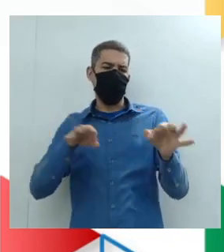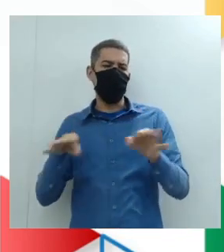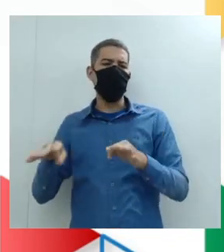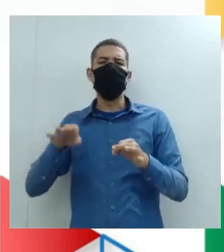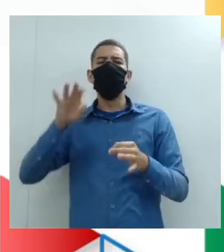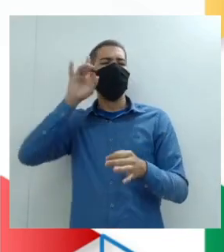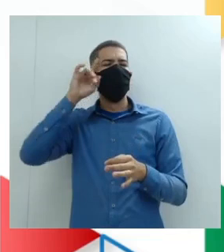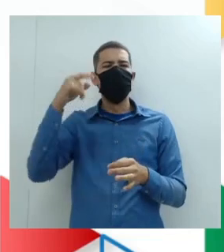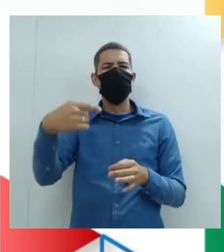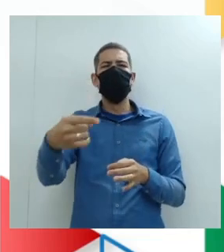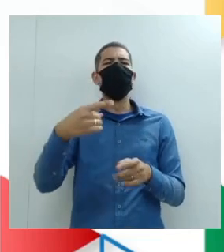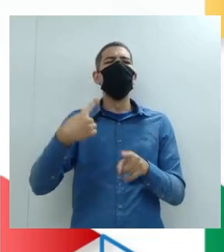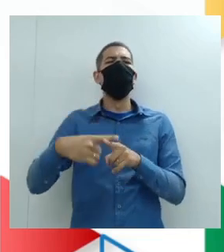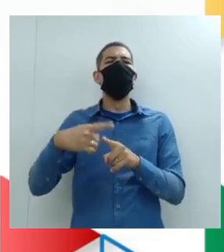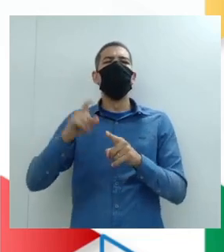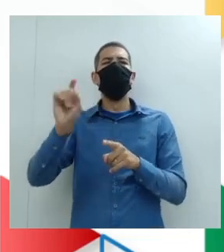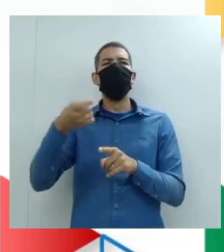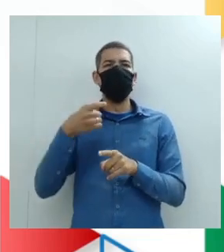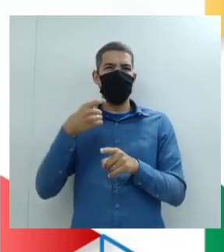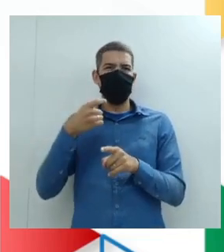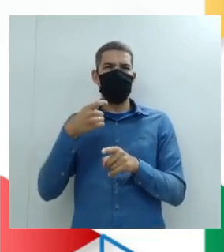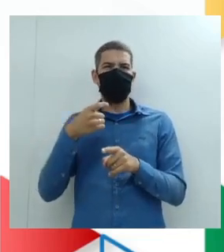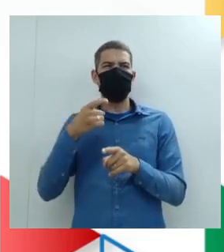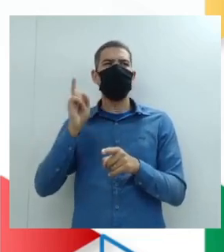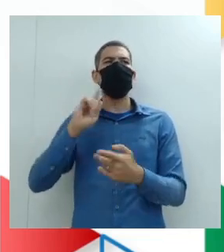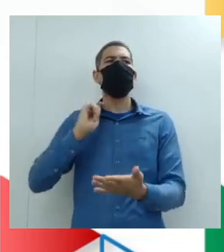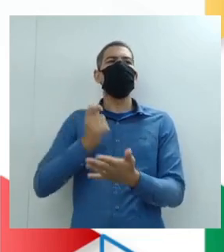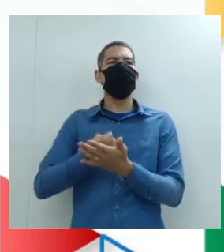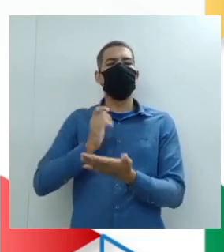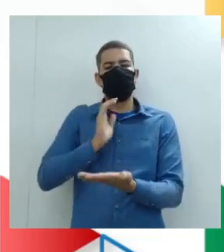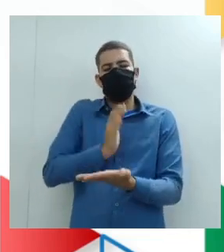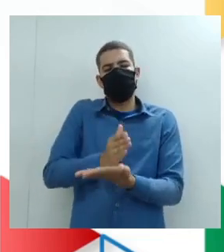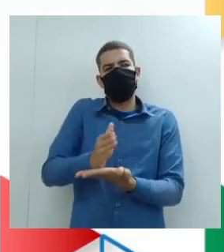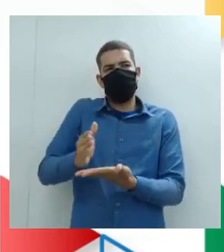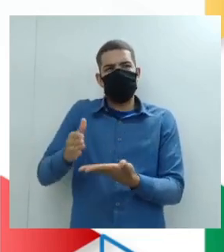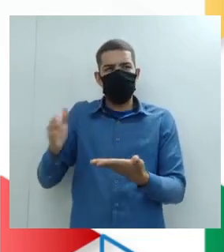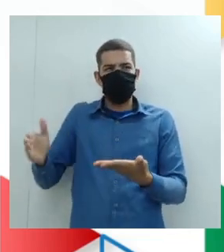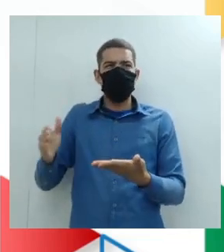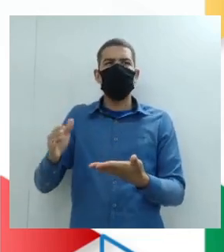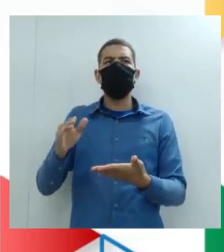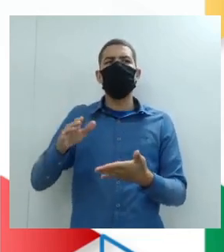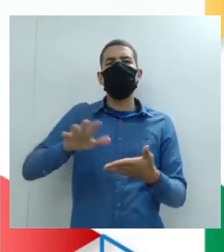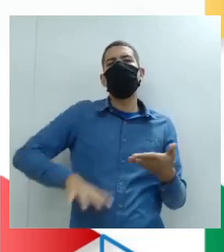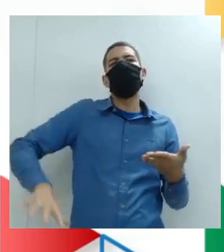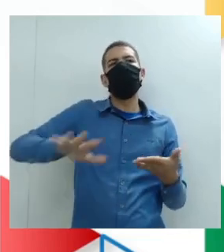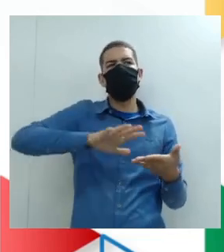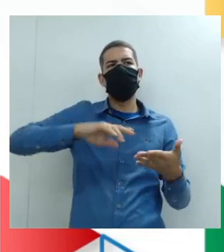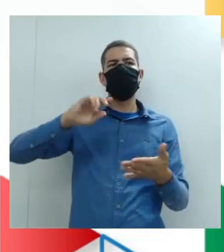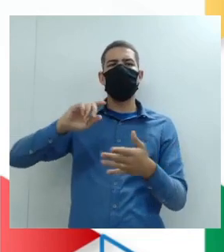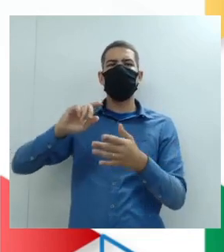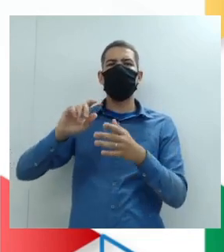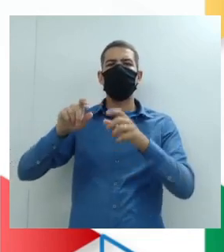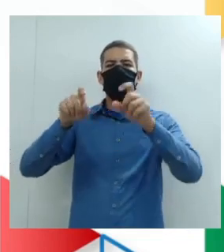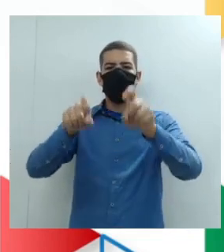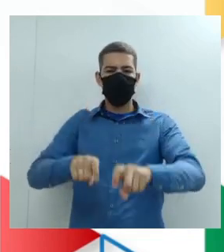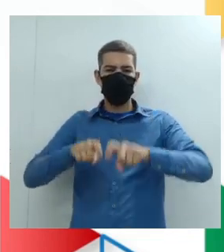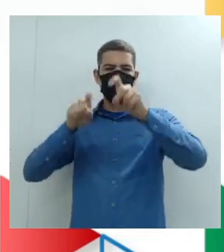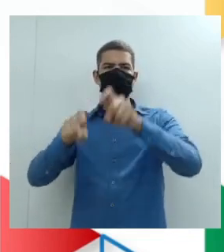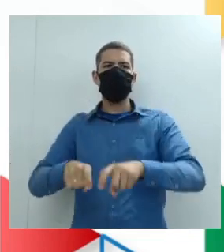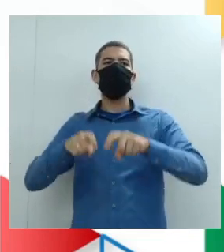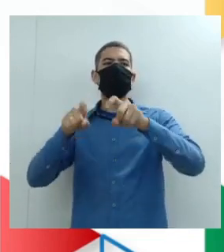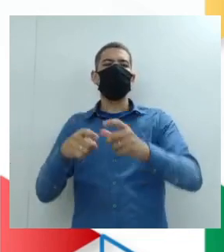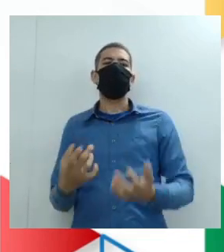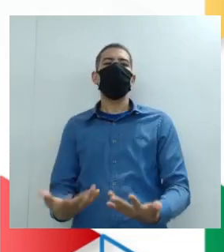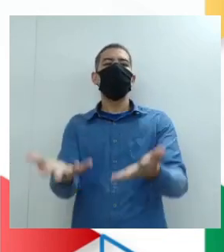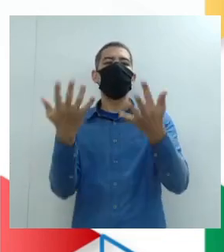todo, já que o tributo era pago proporcionalmente à área do plantio, como é também no IPTU aqui,